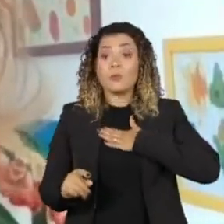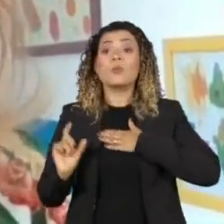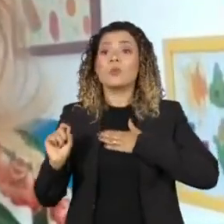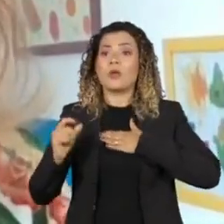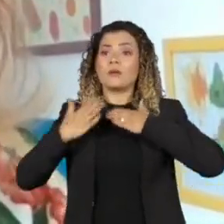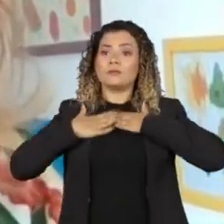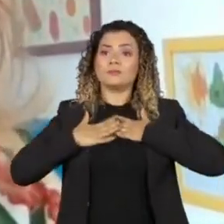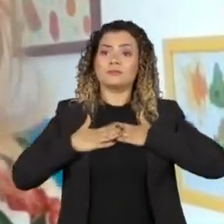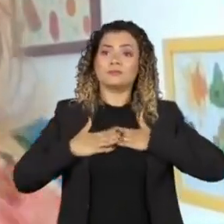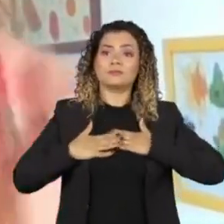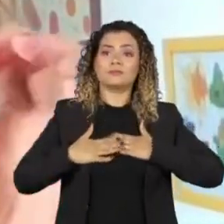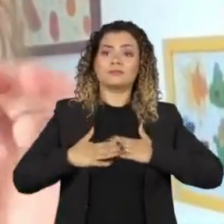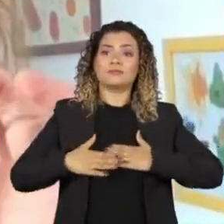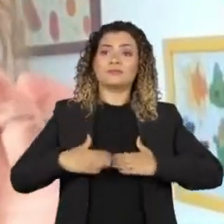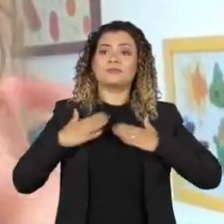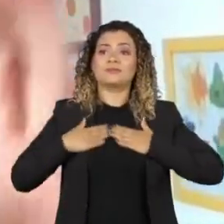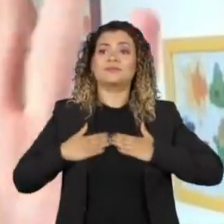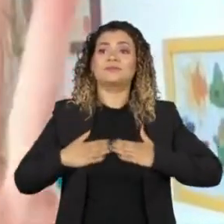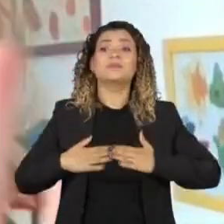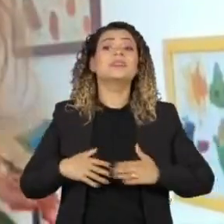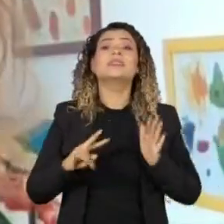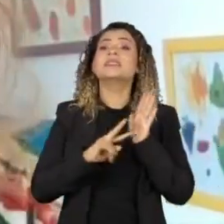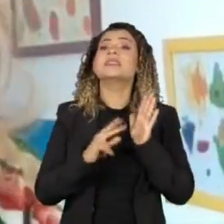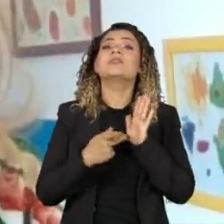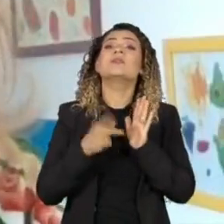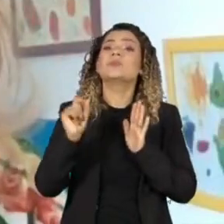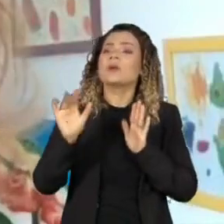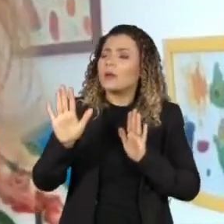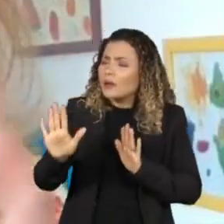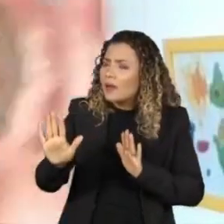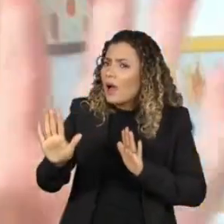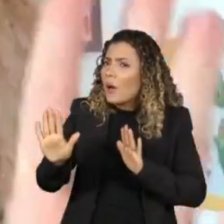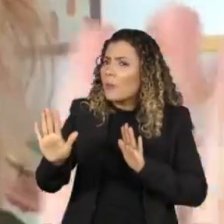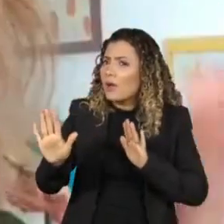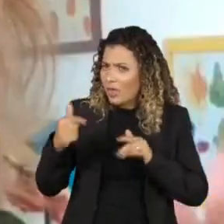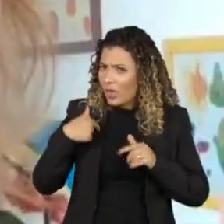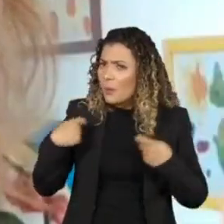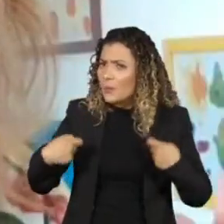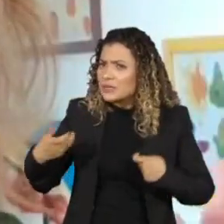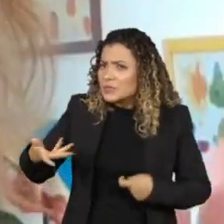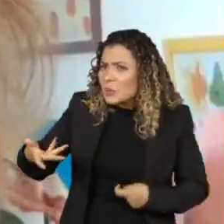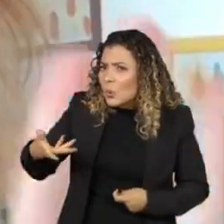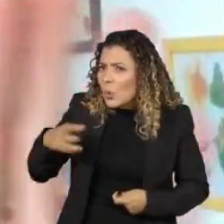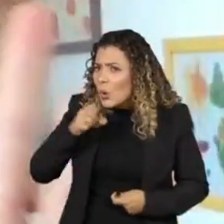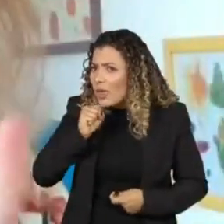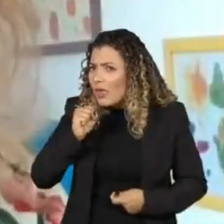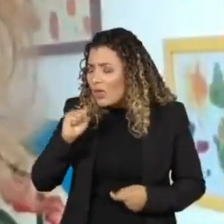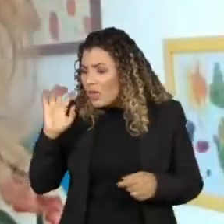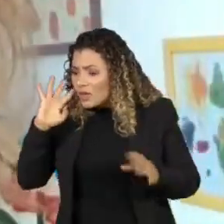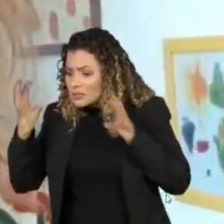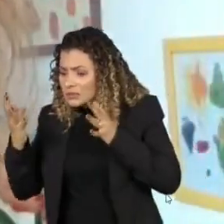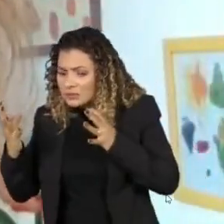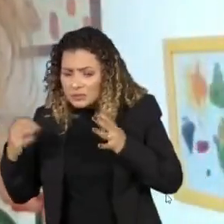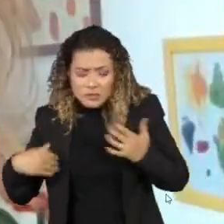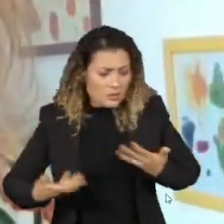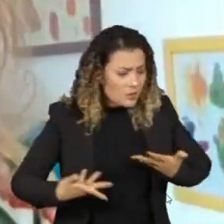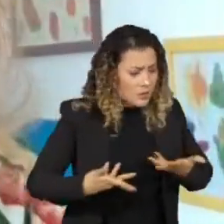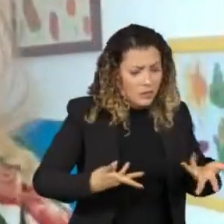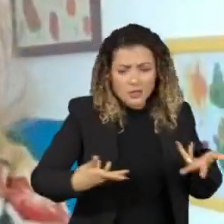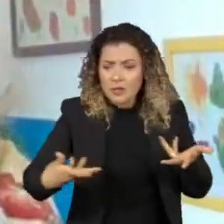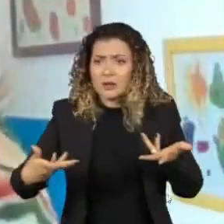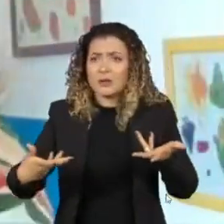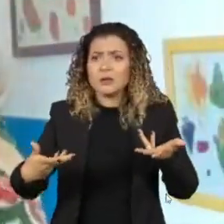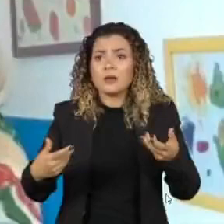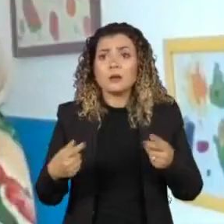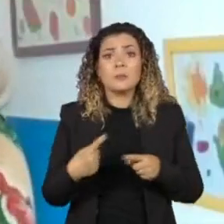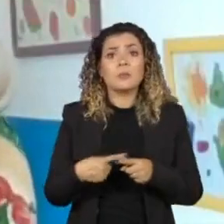é aquele sinalzinho de não, pera, será que eu preciso correr aqui? Ou será que eu estou correndo só